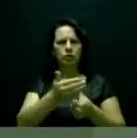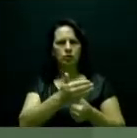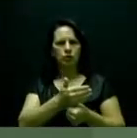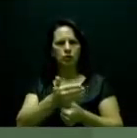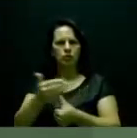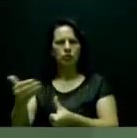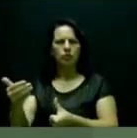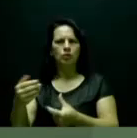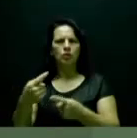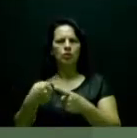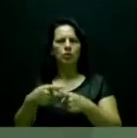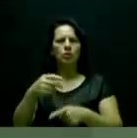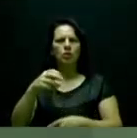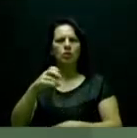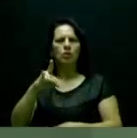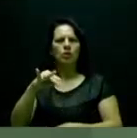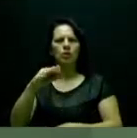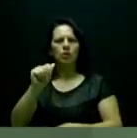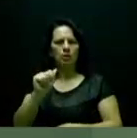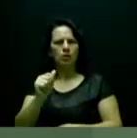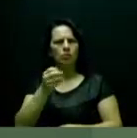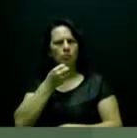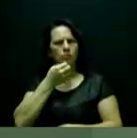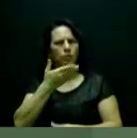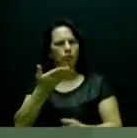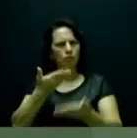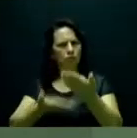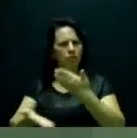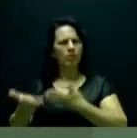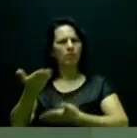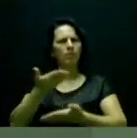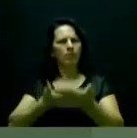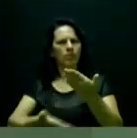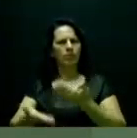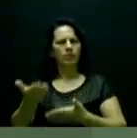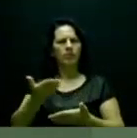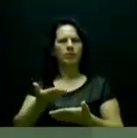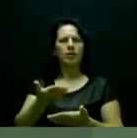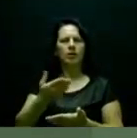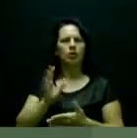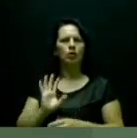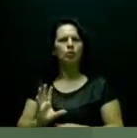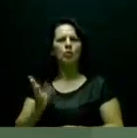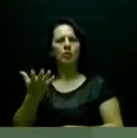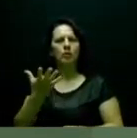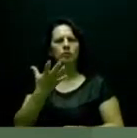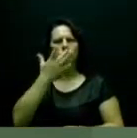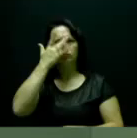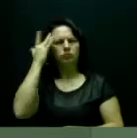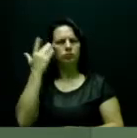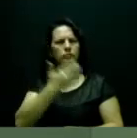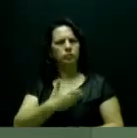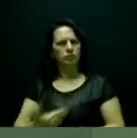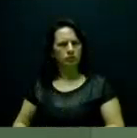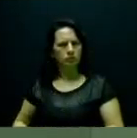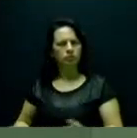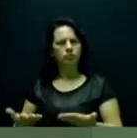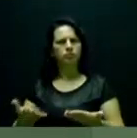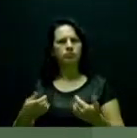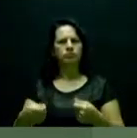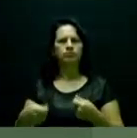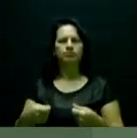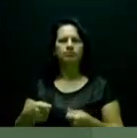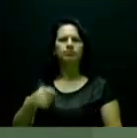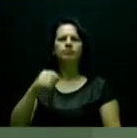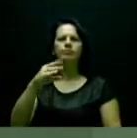Porque as críticas, elas são bem-vindas. As críticas construtivas, a partir do momento que nós somos agentes públicos, nós estamos sujeitos.